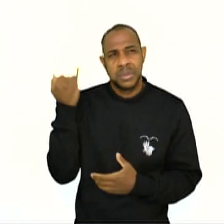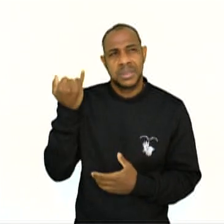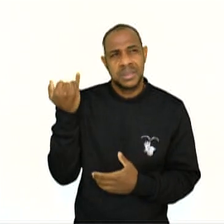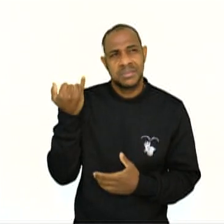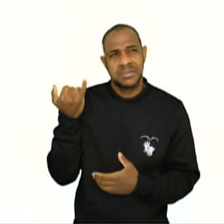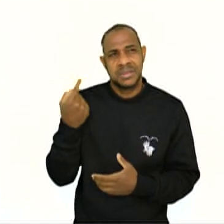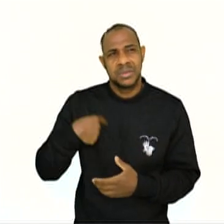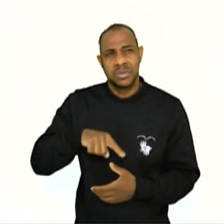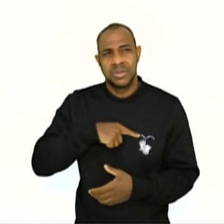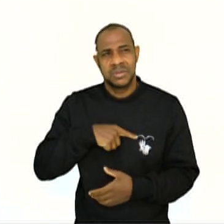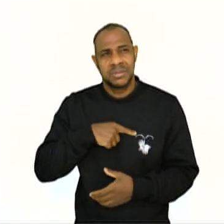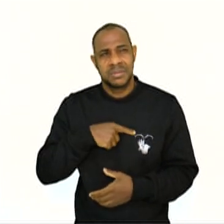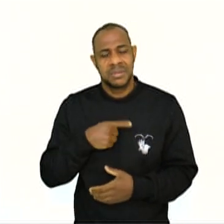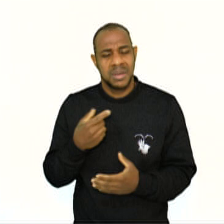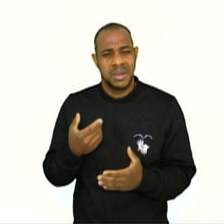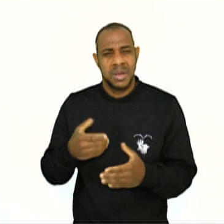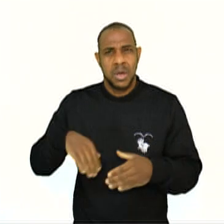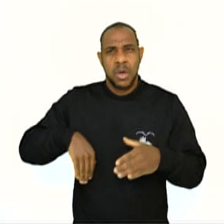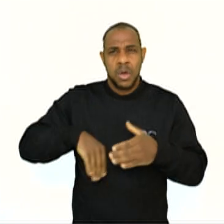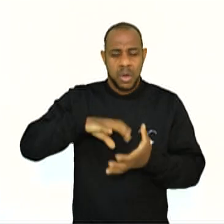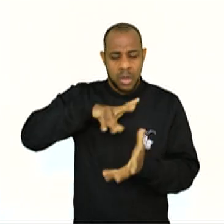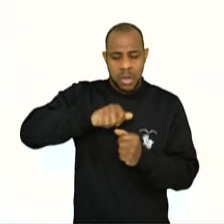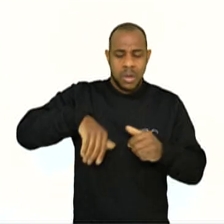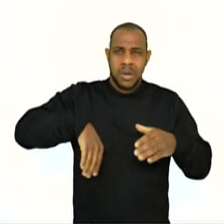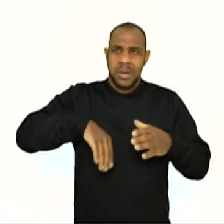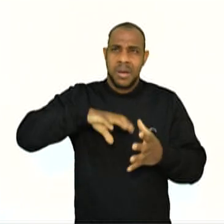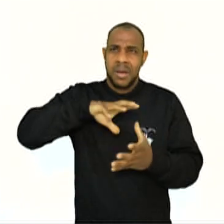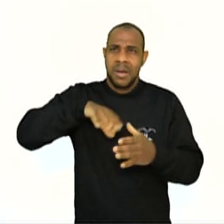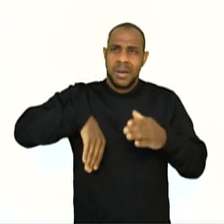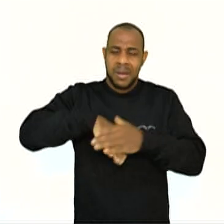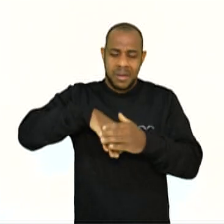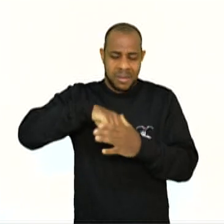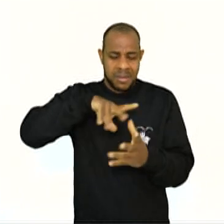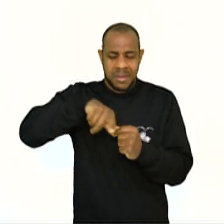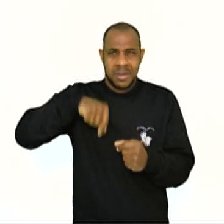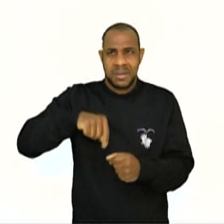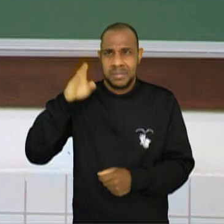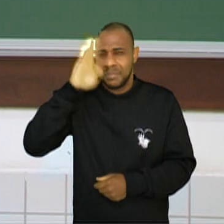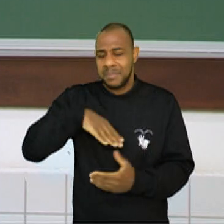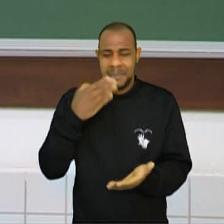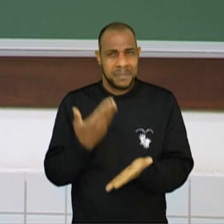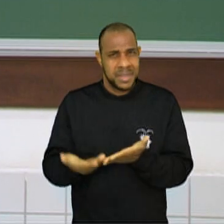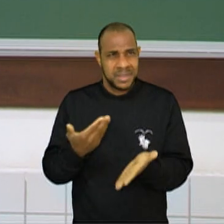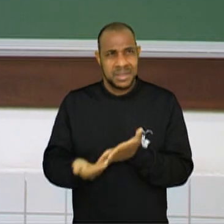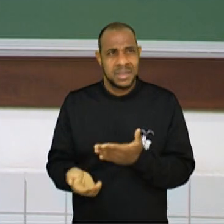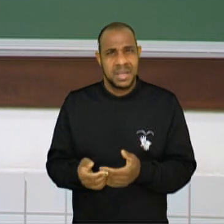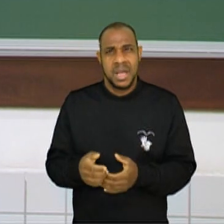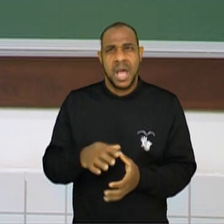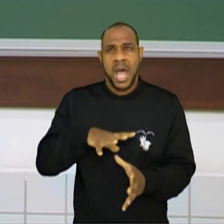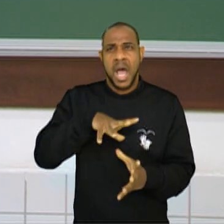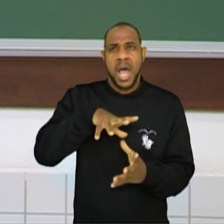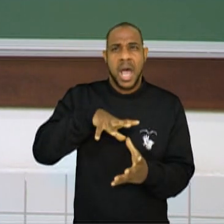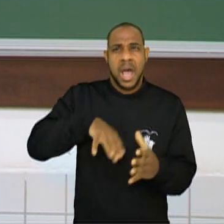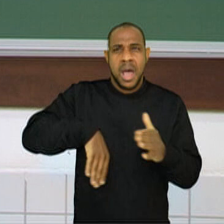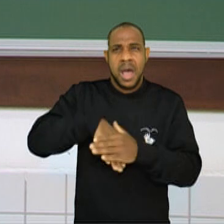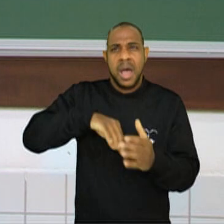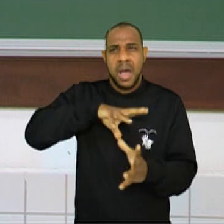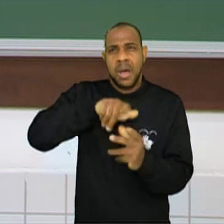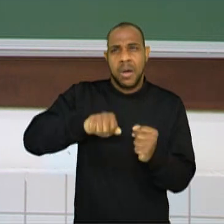nós havíamos perdido já uma Copa em 50 aqui no Brasil. Na Copa de 50 nós perdemos para o